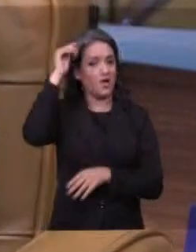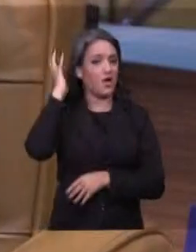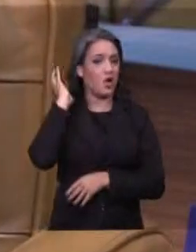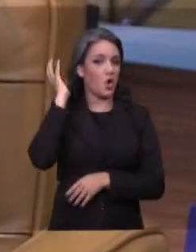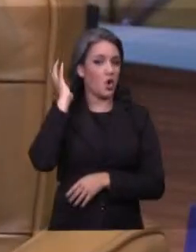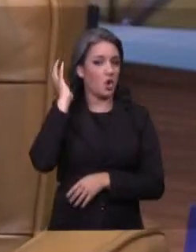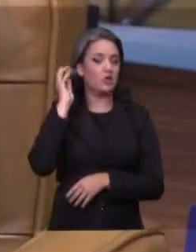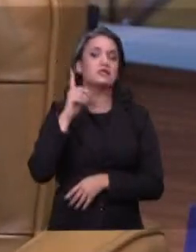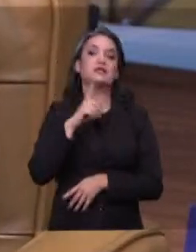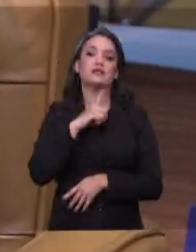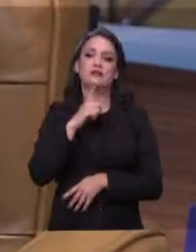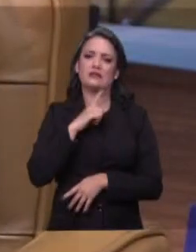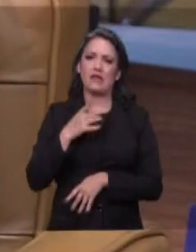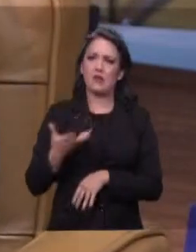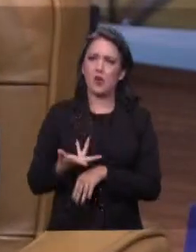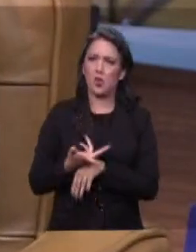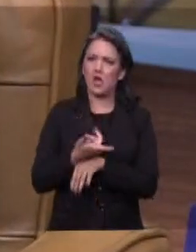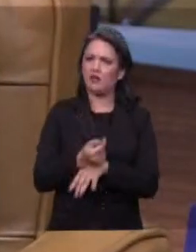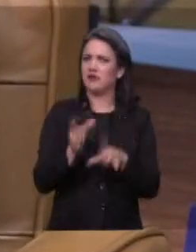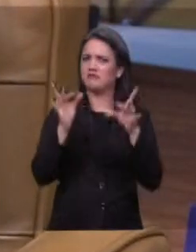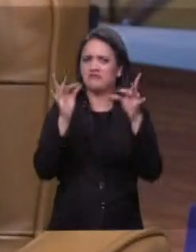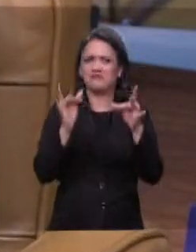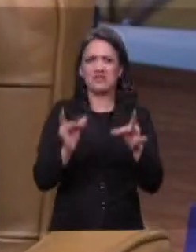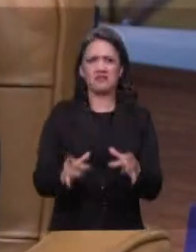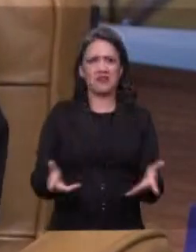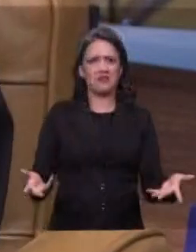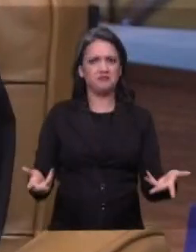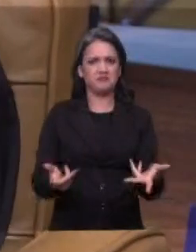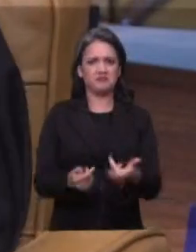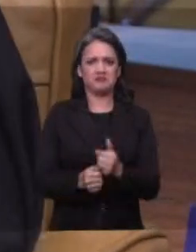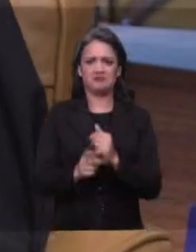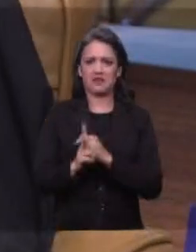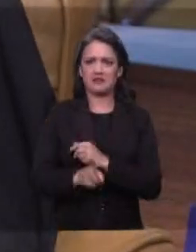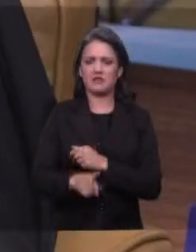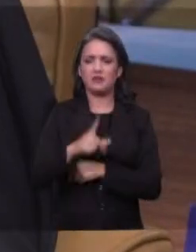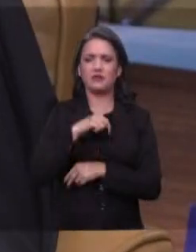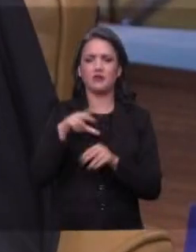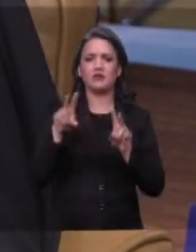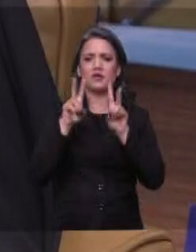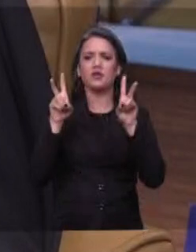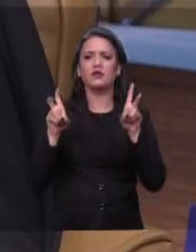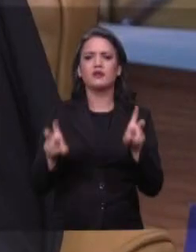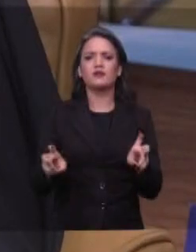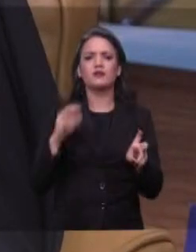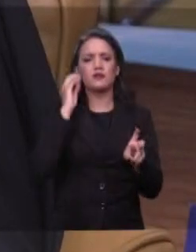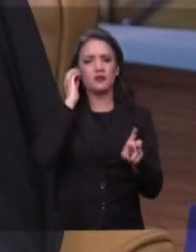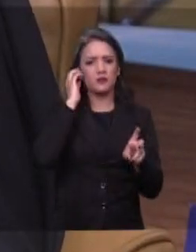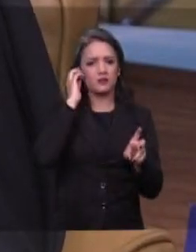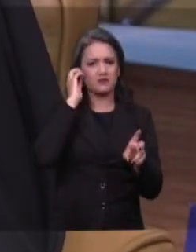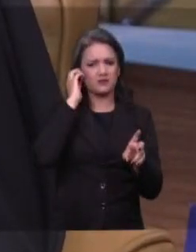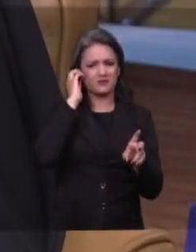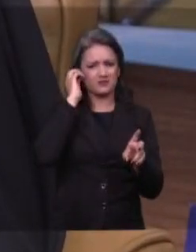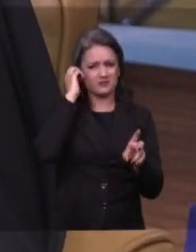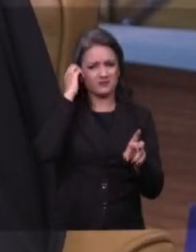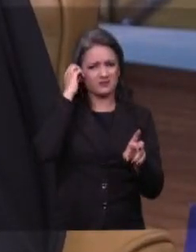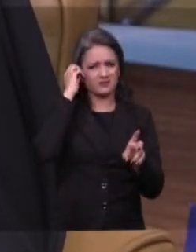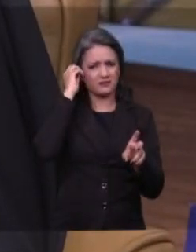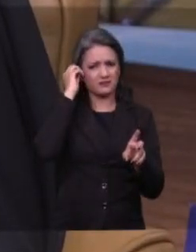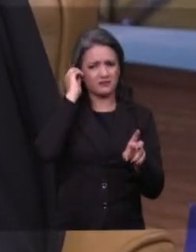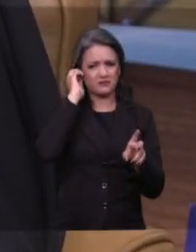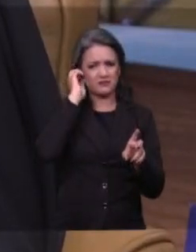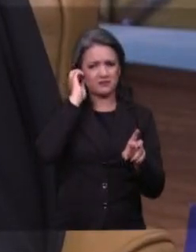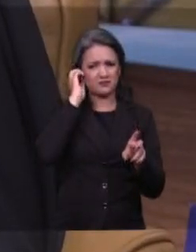Luiz Roberto Barroso senta-se à esquerda, na bancada, ao lado do ministro Alexandre de Moraes. Proteção